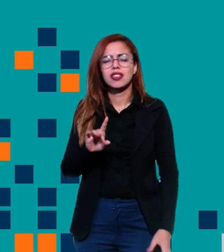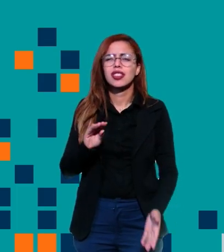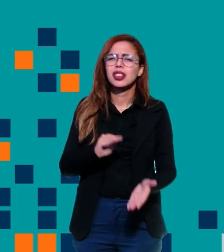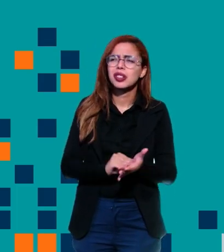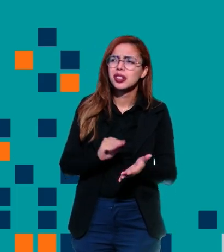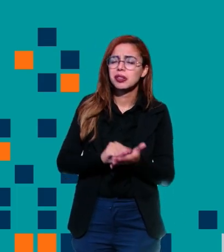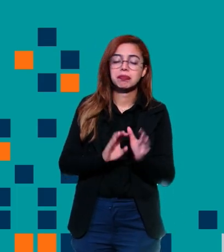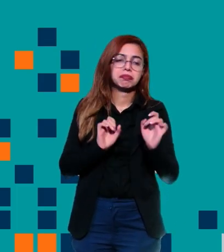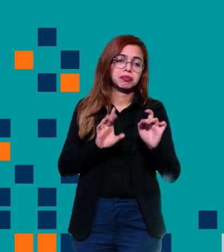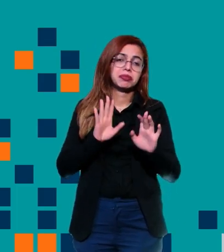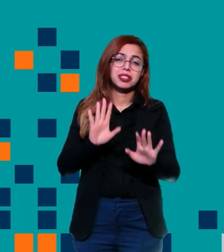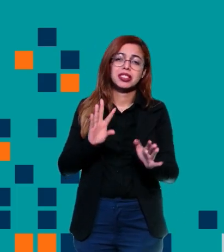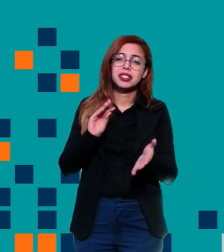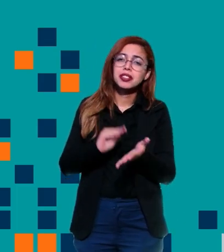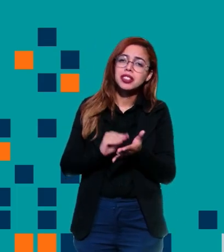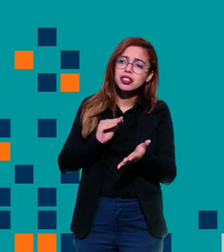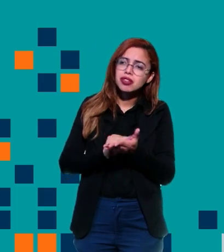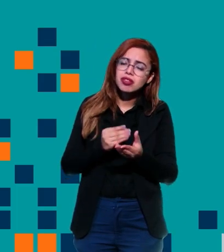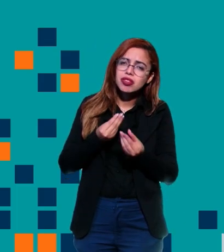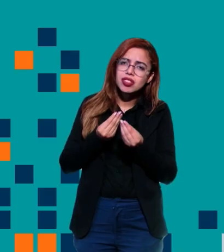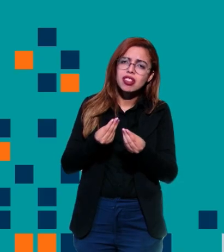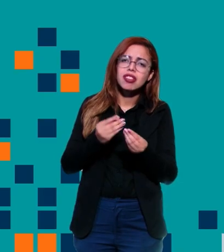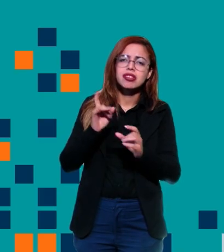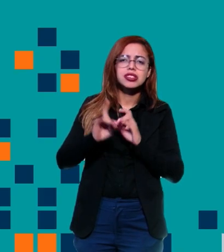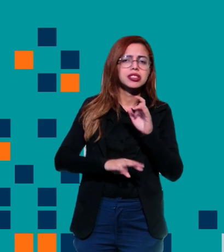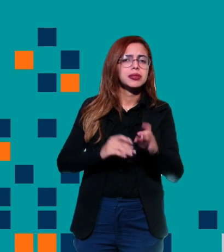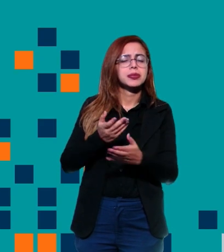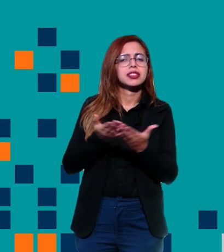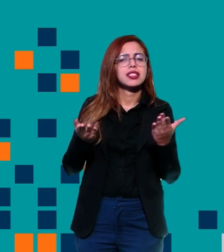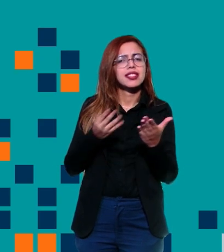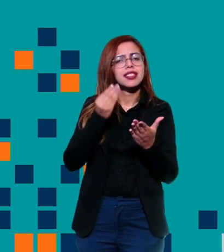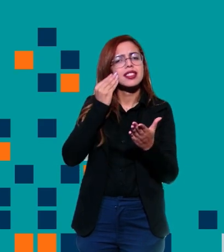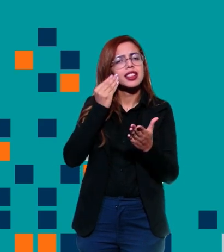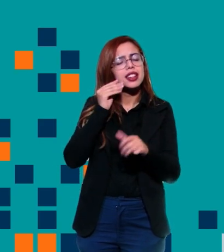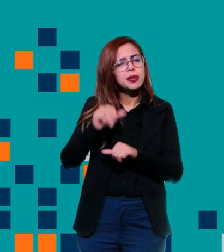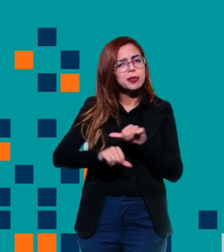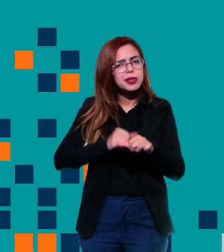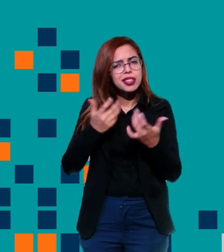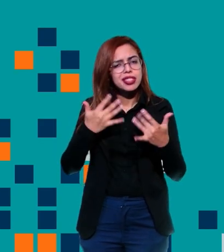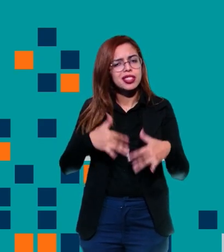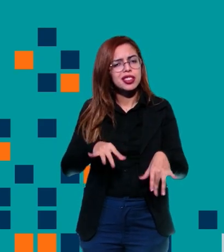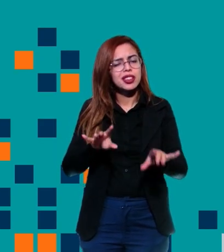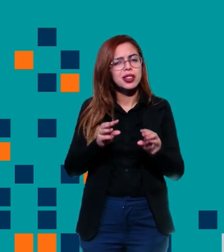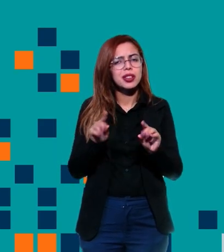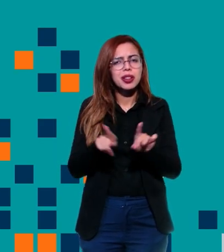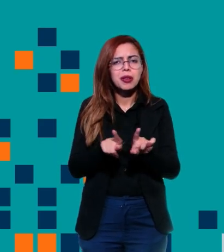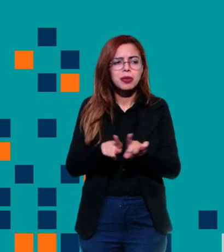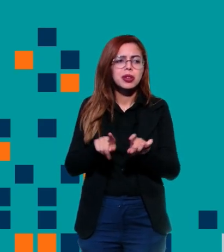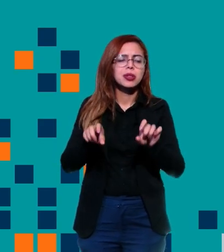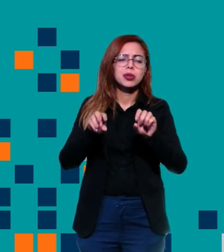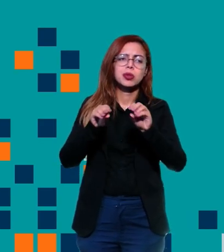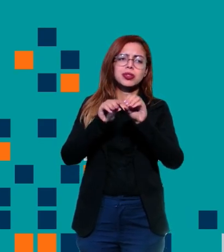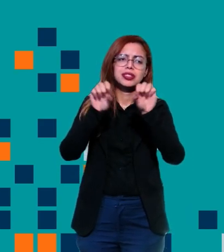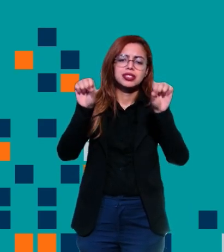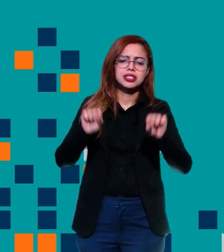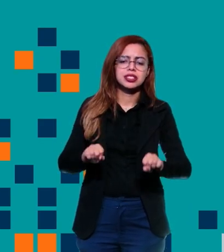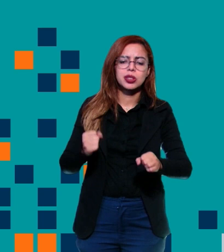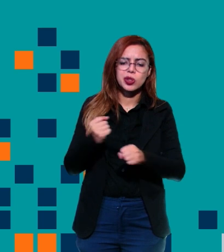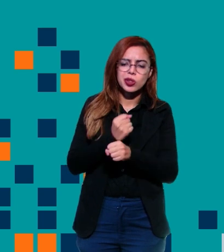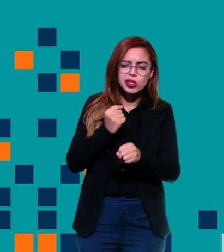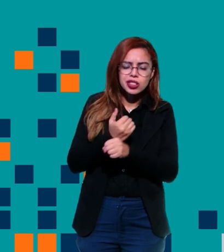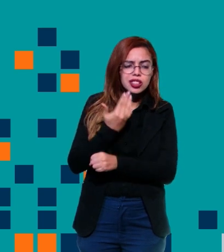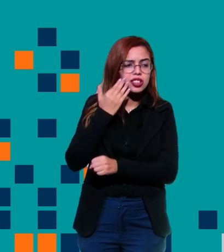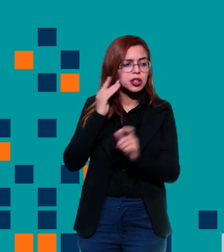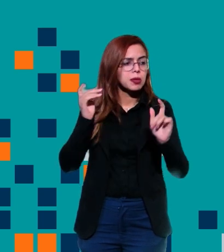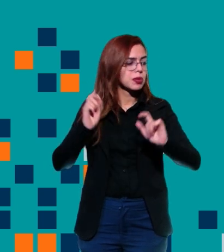mas vamos fazer uma coisa especial para vocês, né? Vamos tentar mudar a materialidade, o sistema construtivo, entender as possibilidades